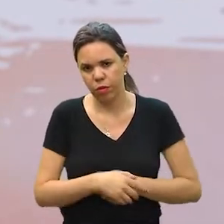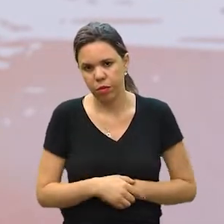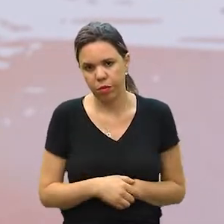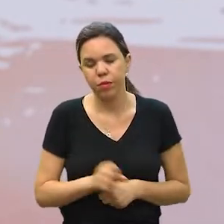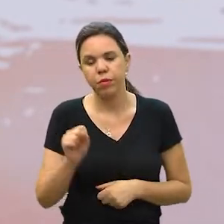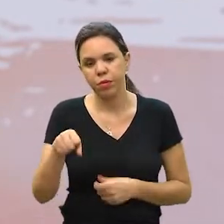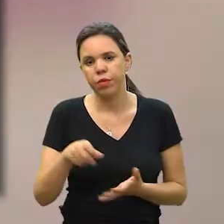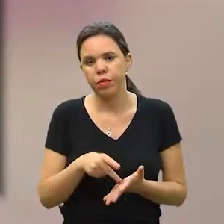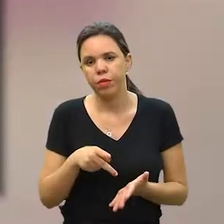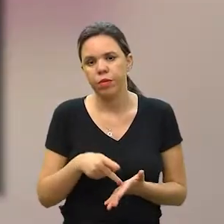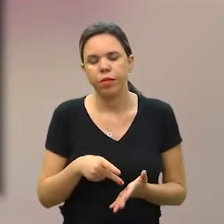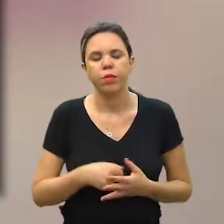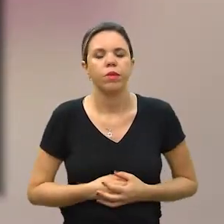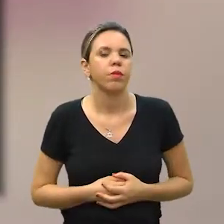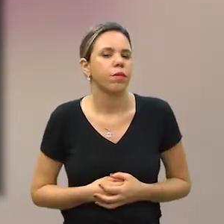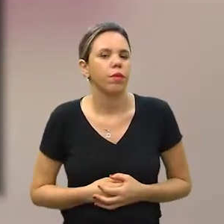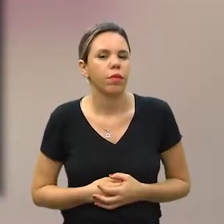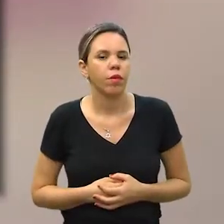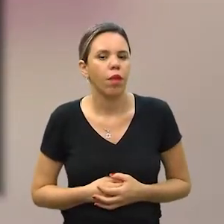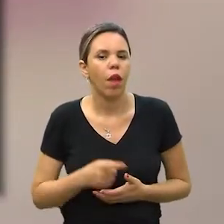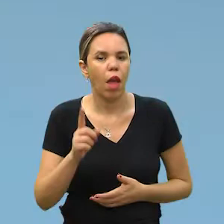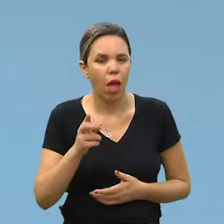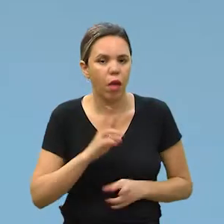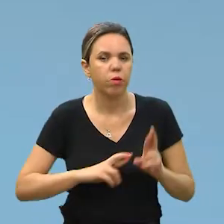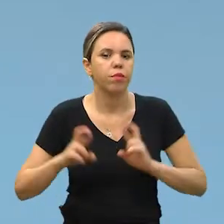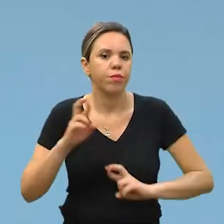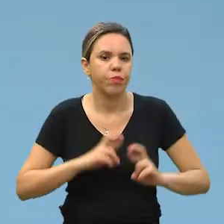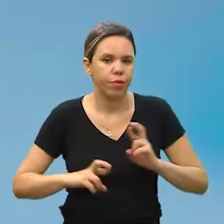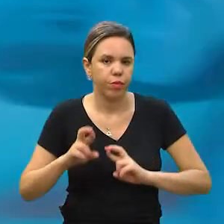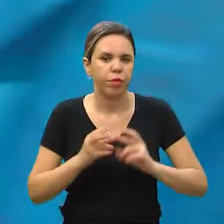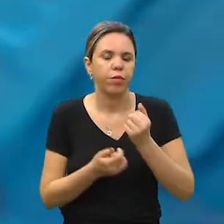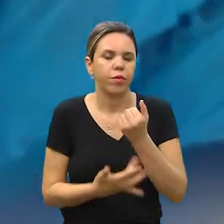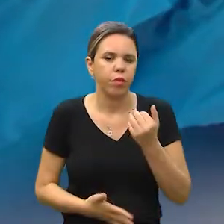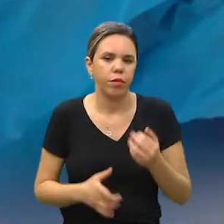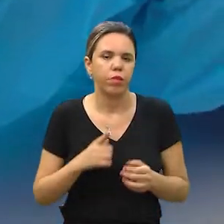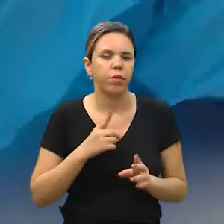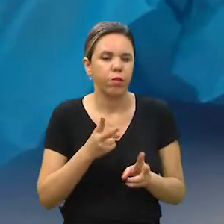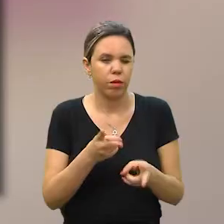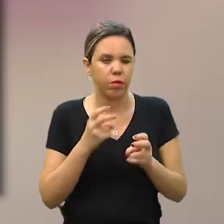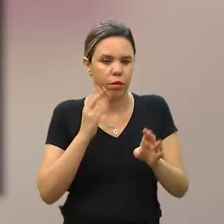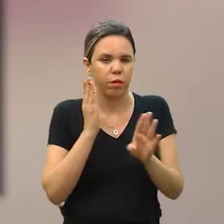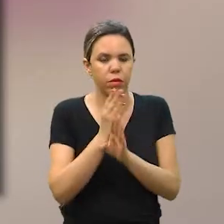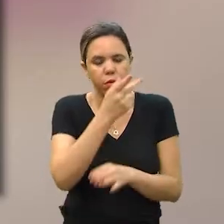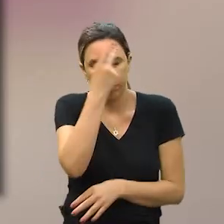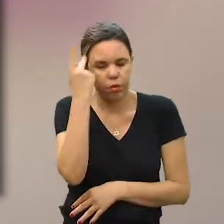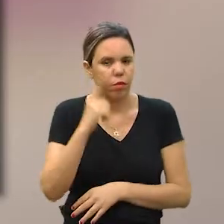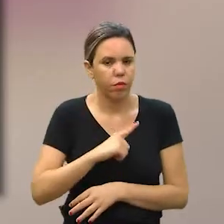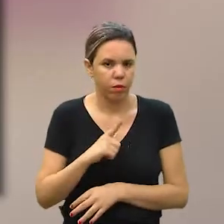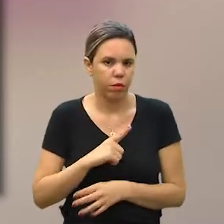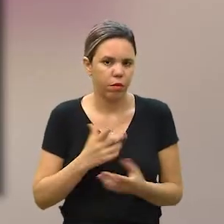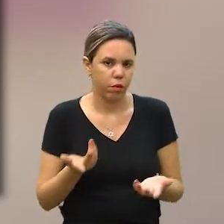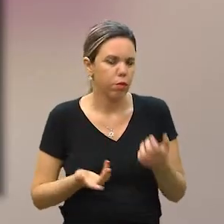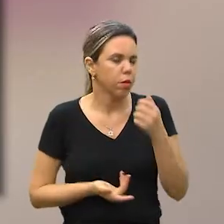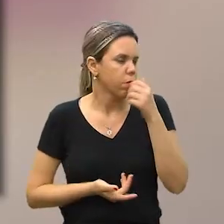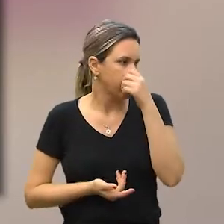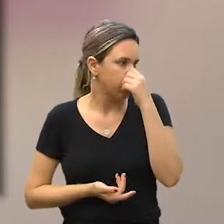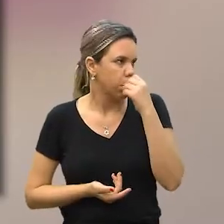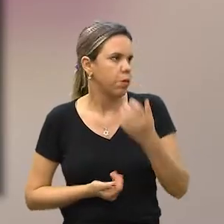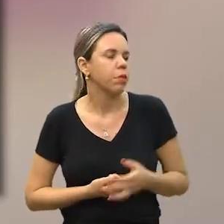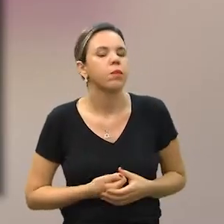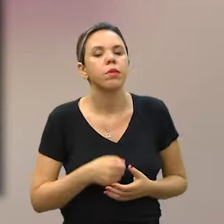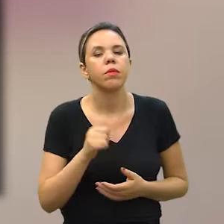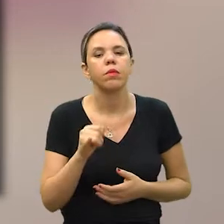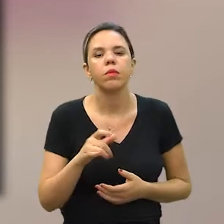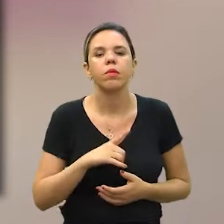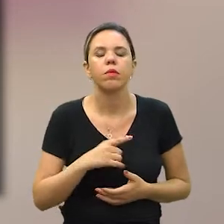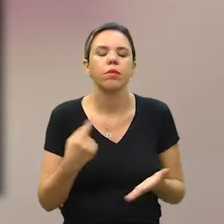isso? Exatamente, Vivi. Então, são exames de sangue que você detecta se a paciente tem trombofilia.